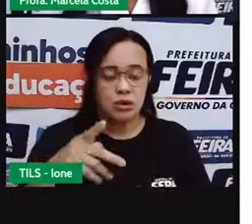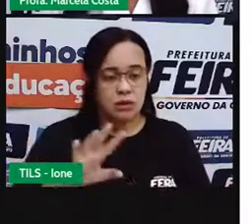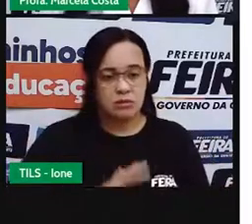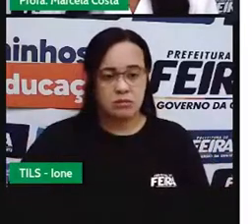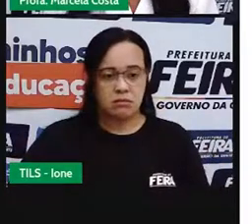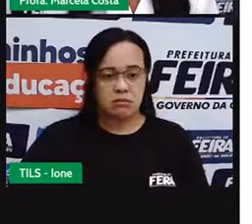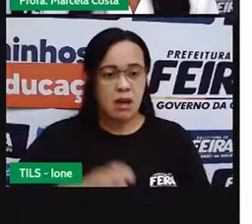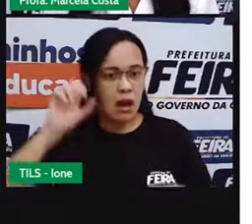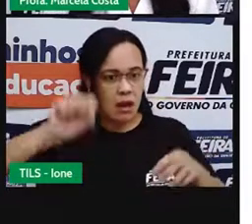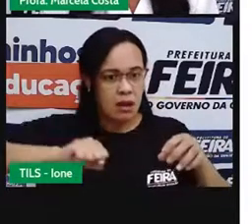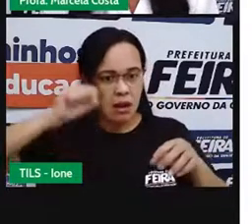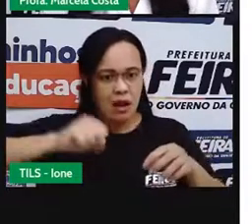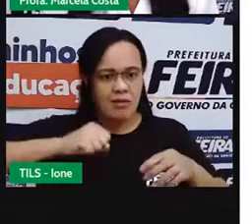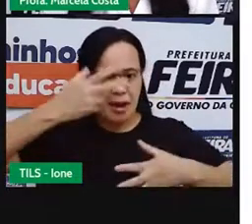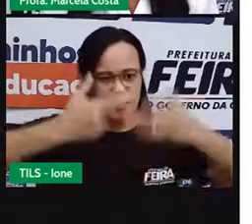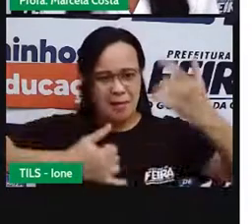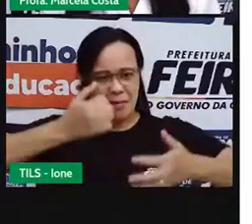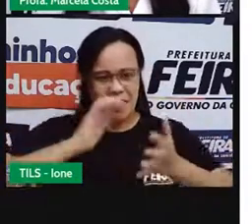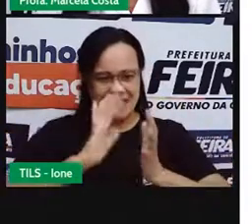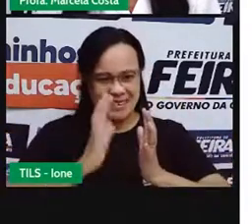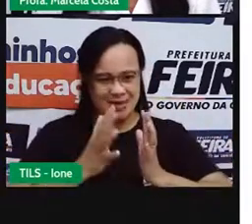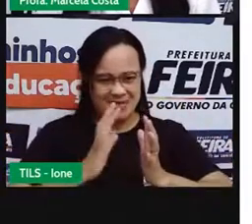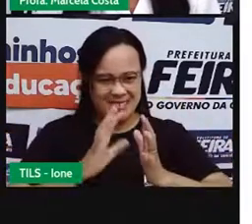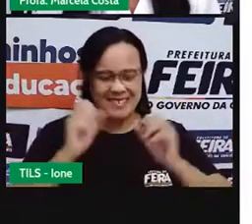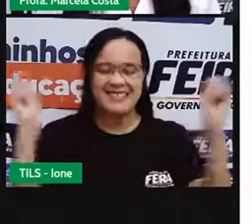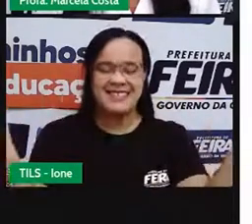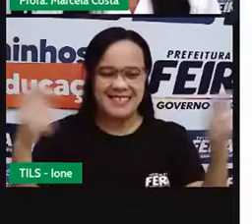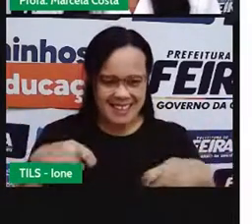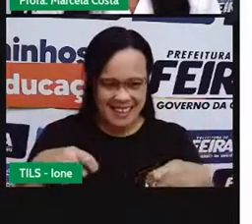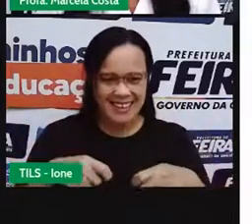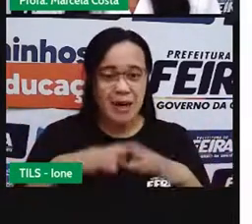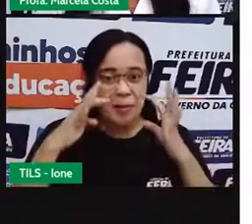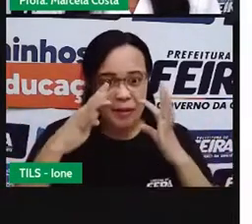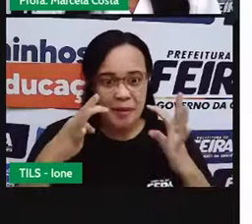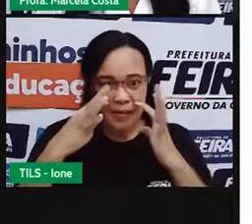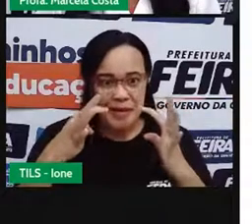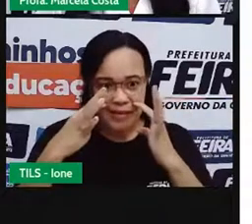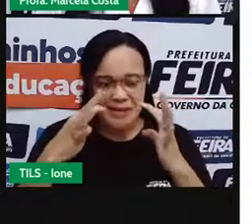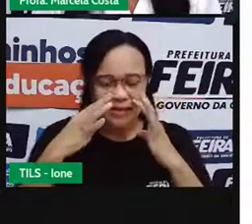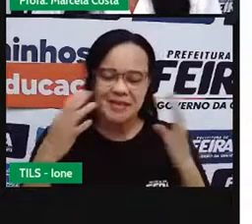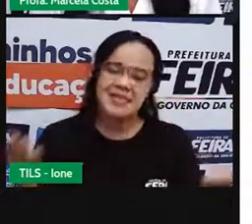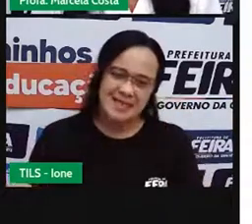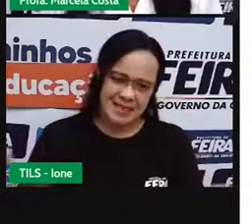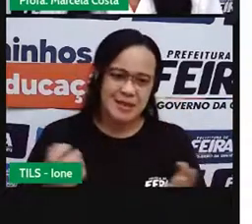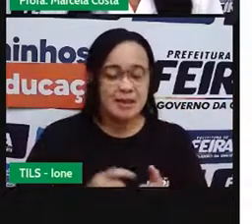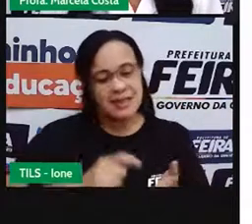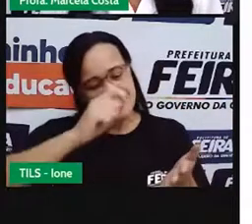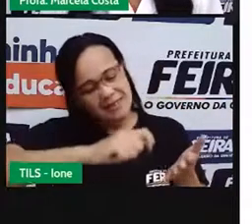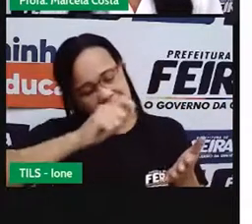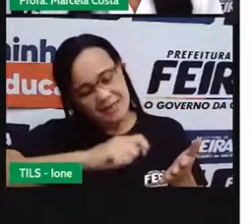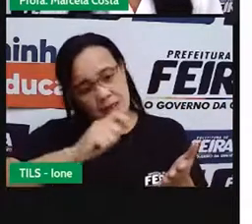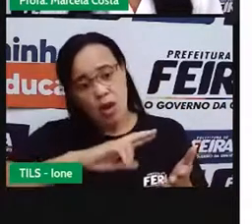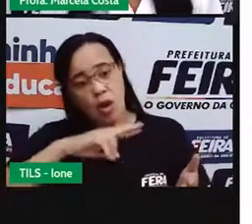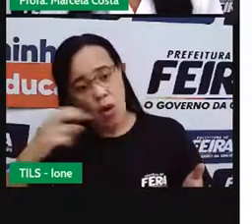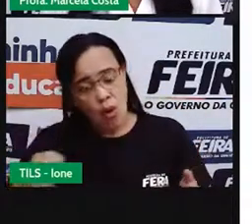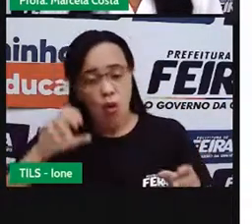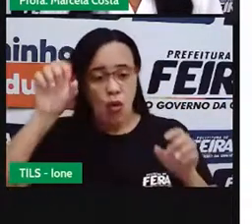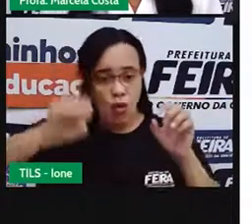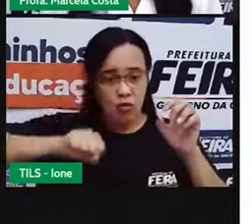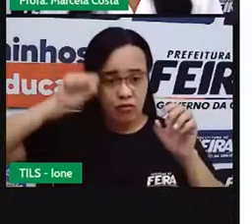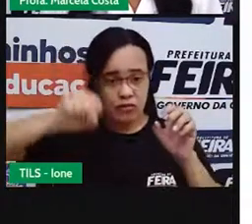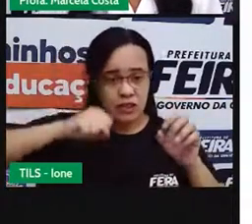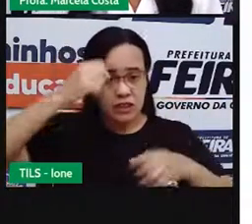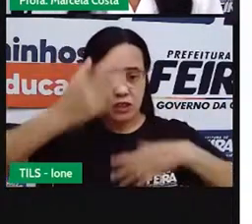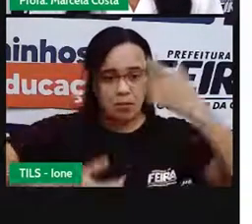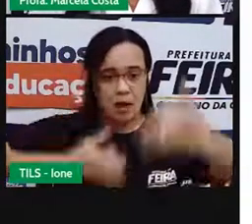nossa sociedade? Qual a importância delas? Você pode escrever falando sobre isso, gravando esse vídeo